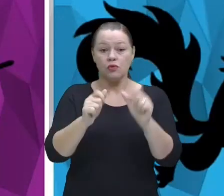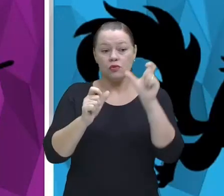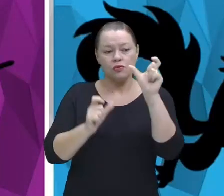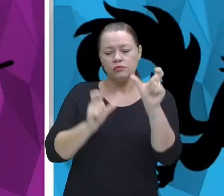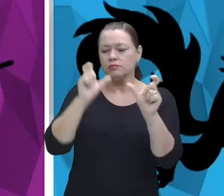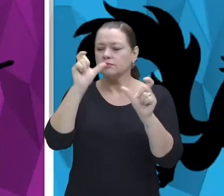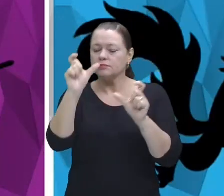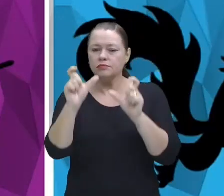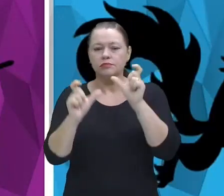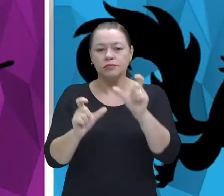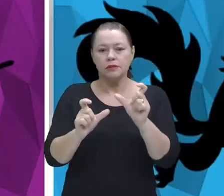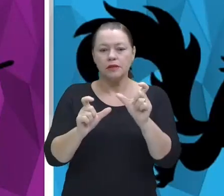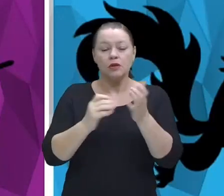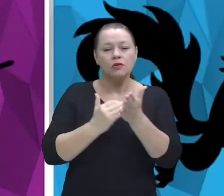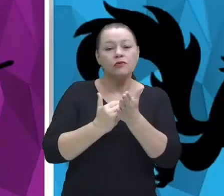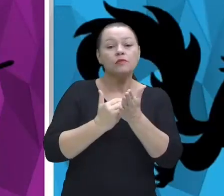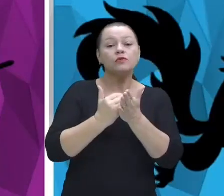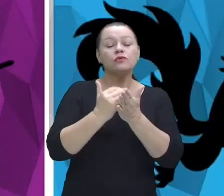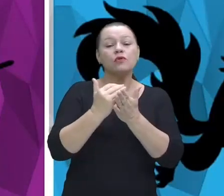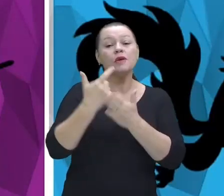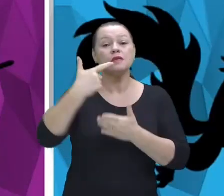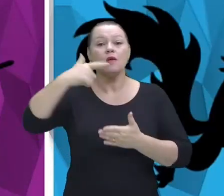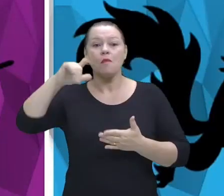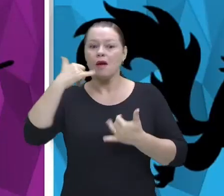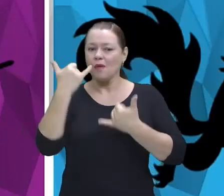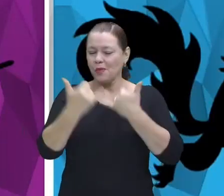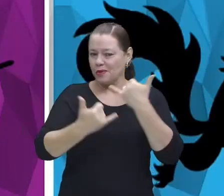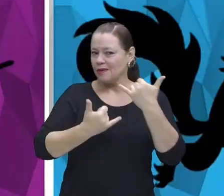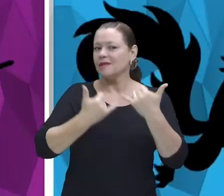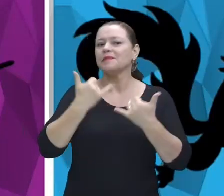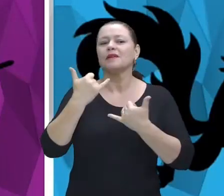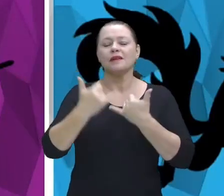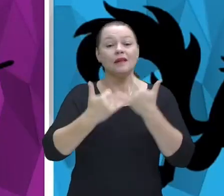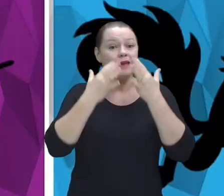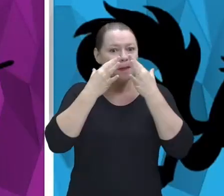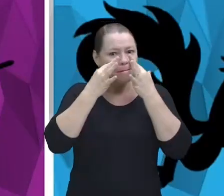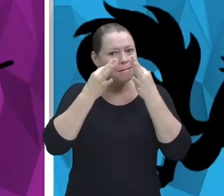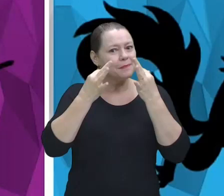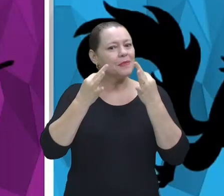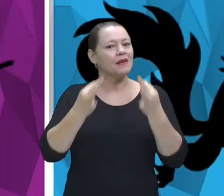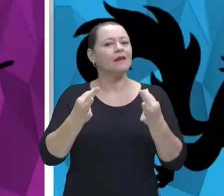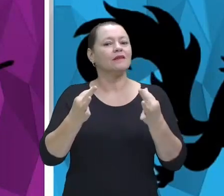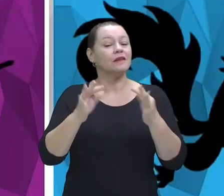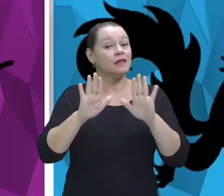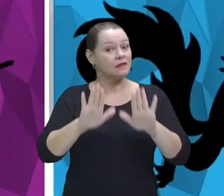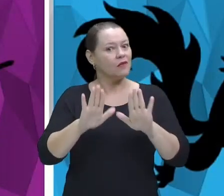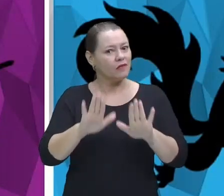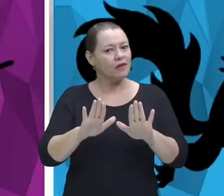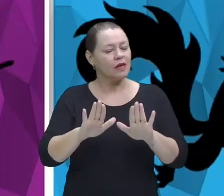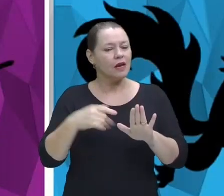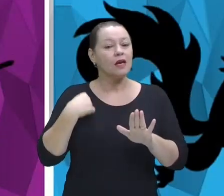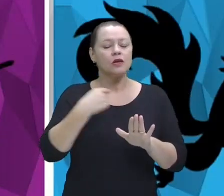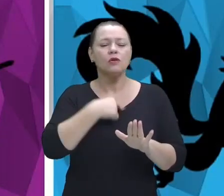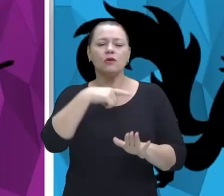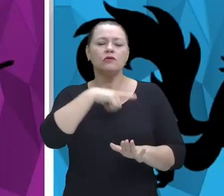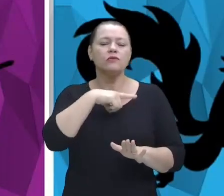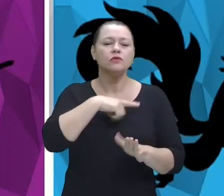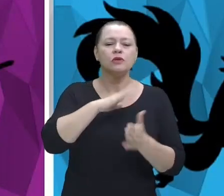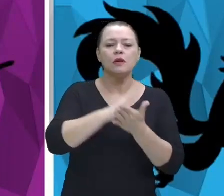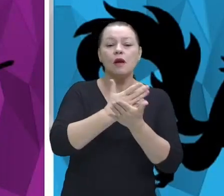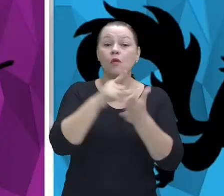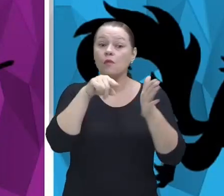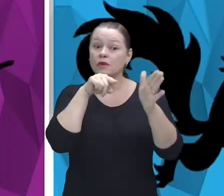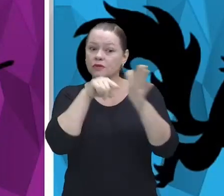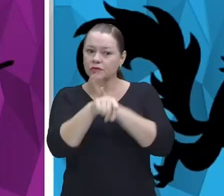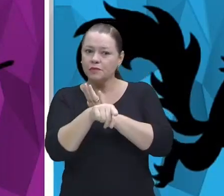palavras, nós vamos iniciar um outro jogo, viu? Presta atenção e fica ligadinho que nós vamos ter algumas questões que